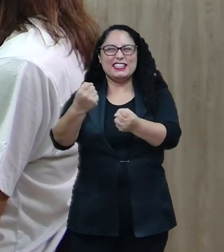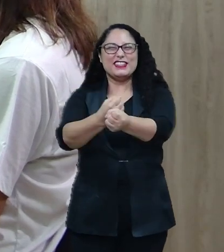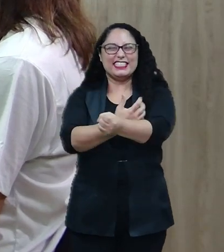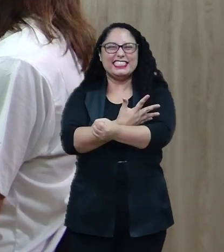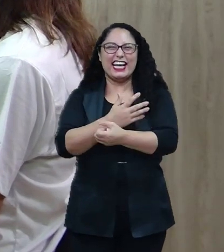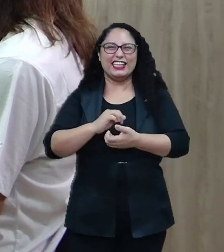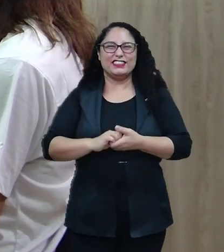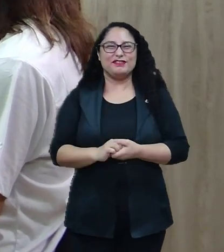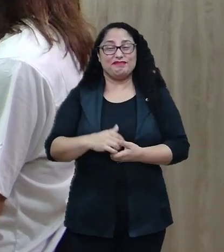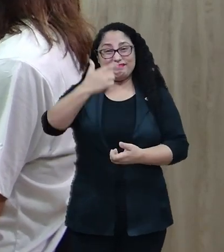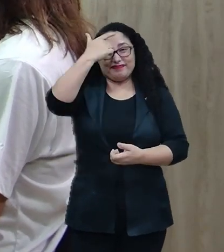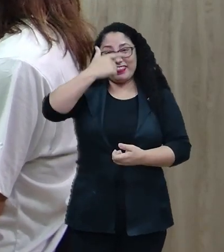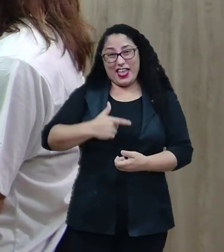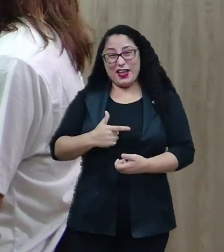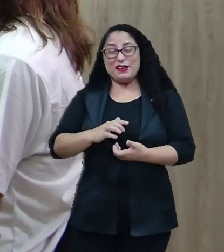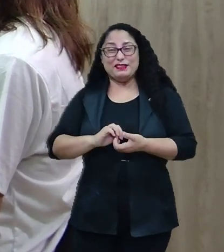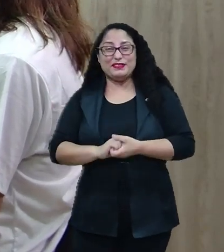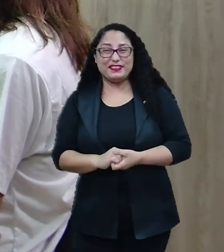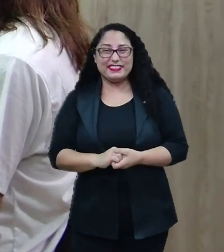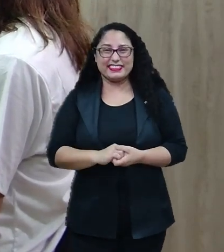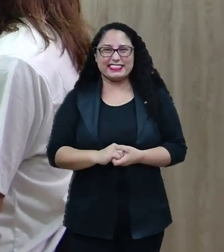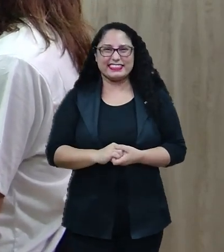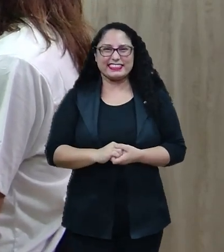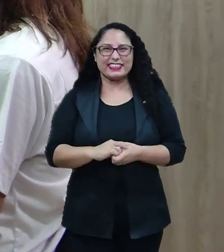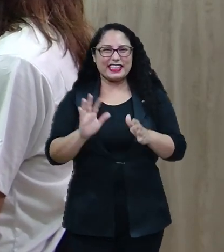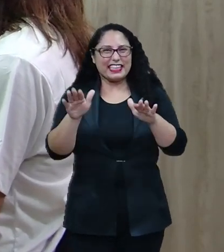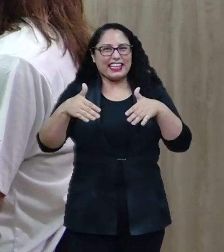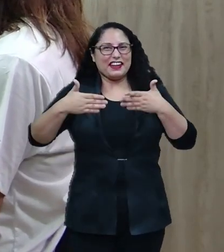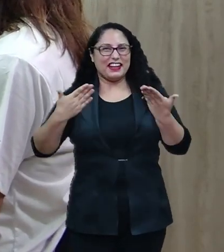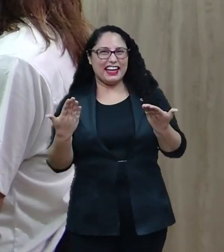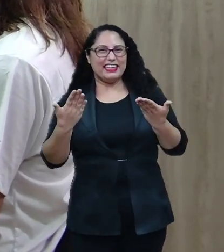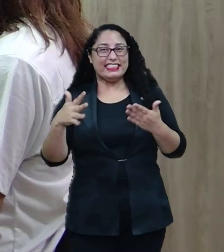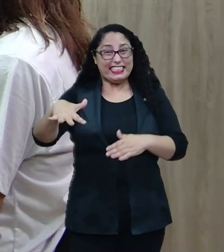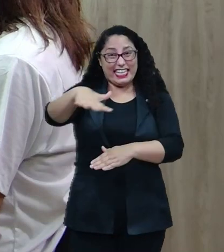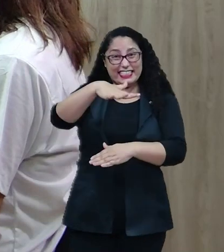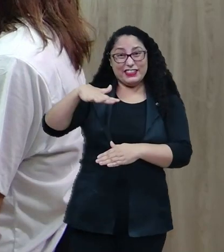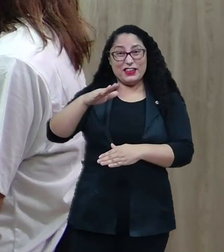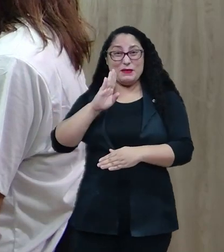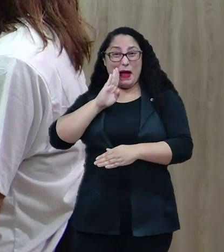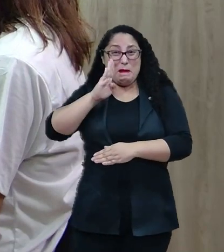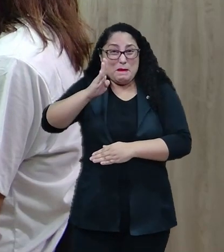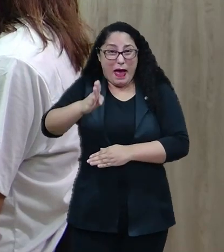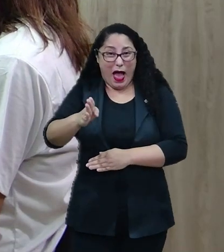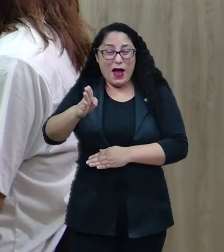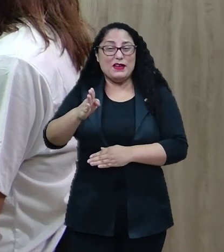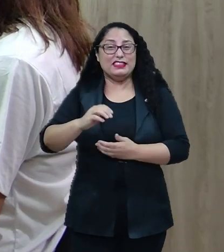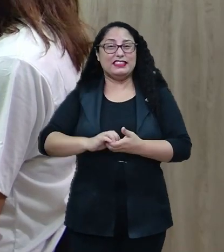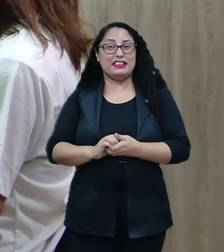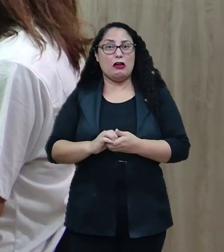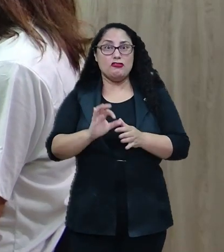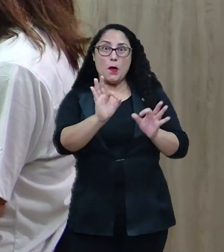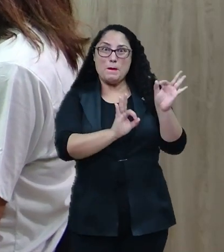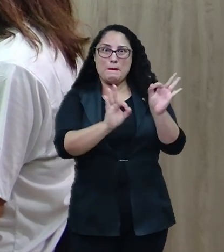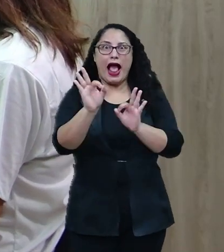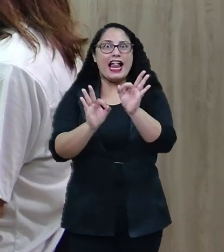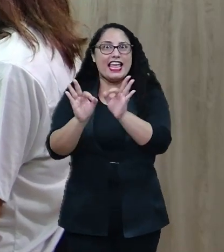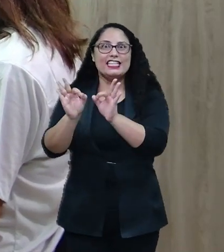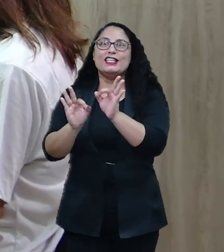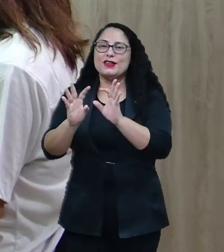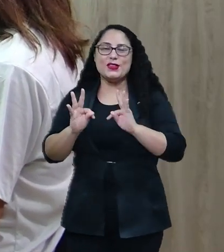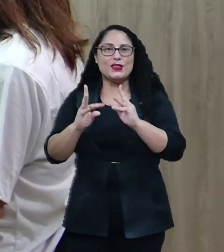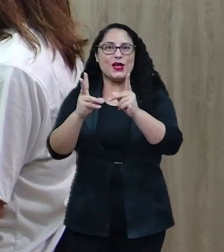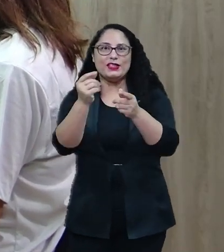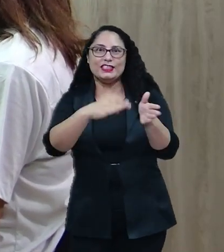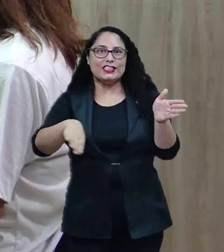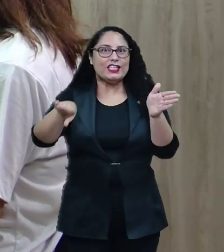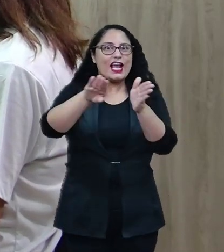é. Eu, quando nessa situação que eu fui para a Bélgica aí, eu fiz um planejamento todo, né,